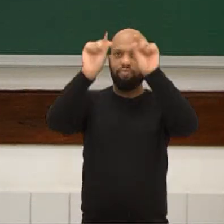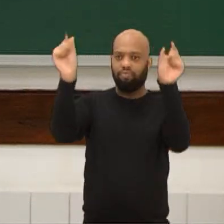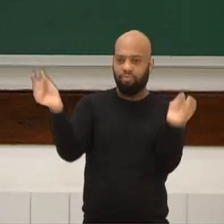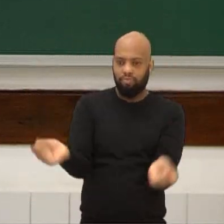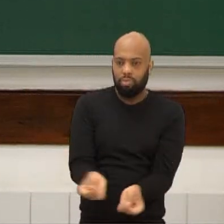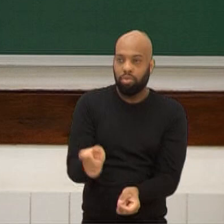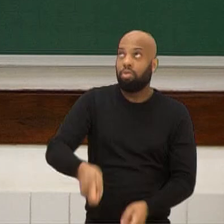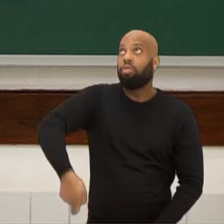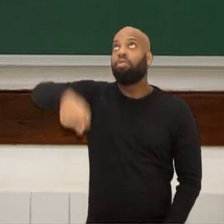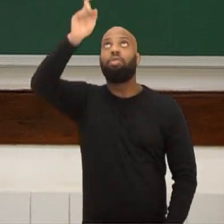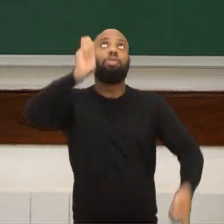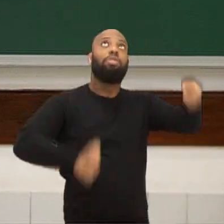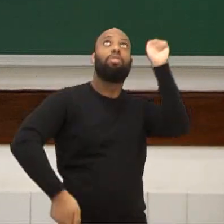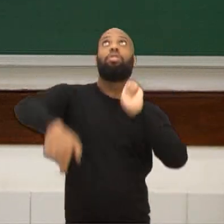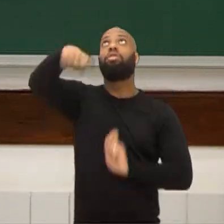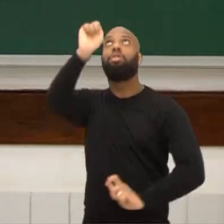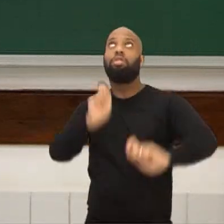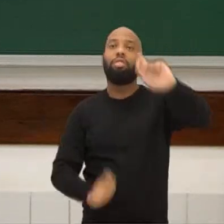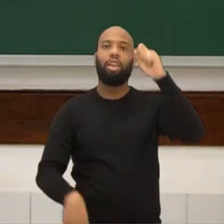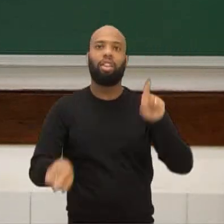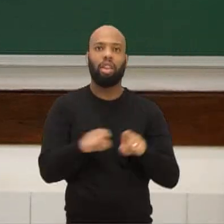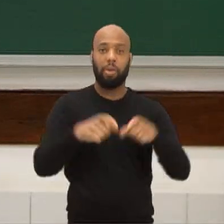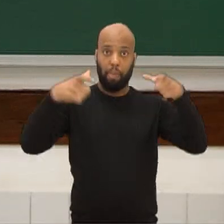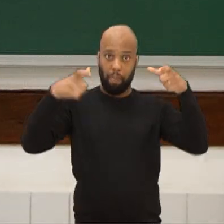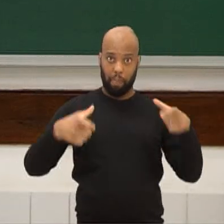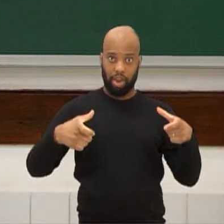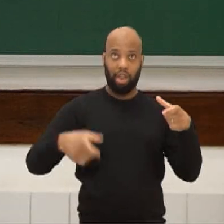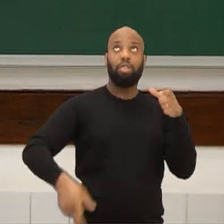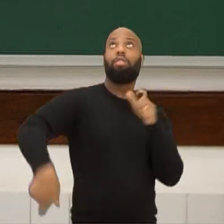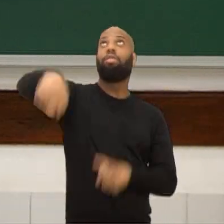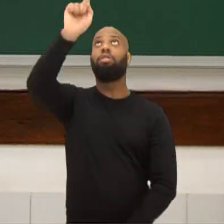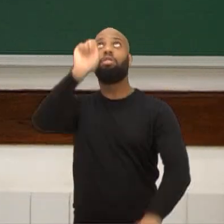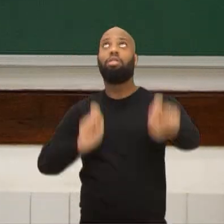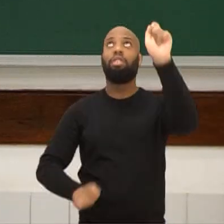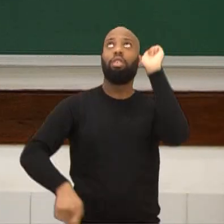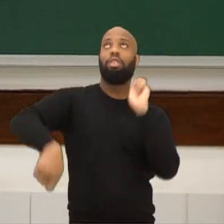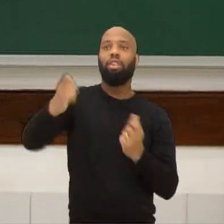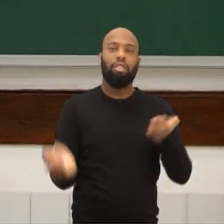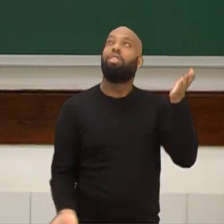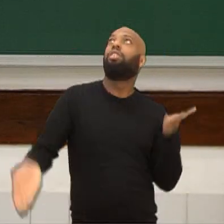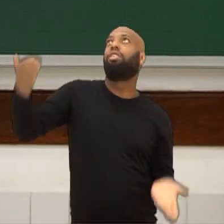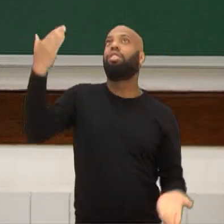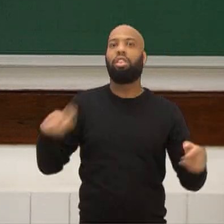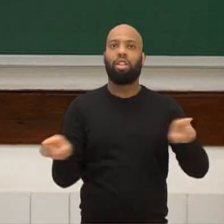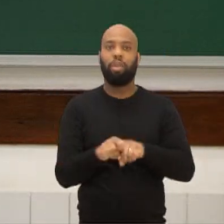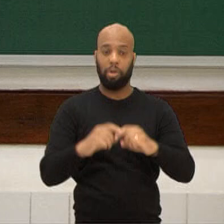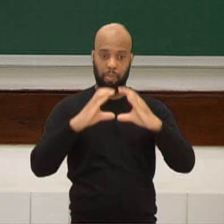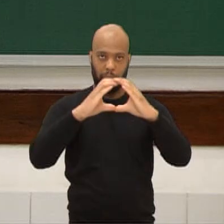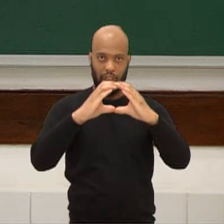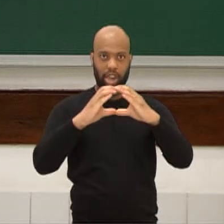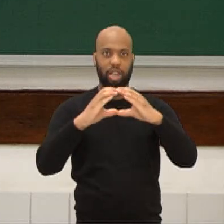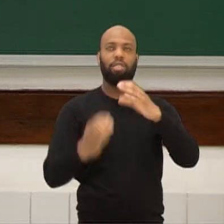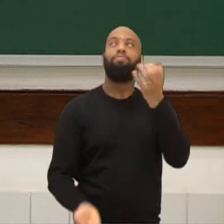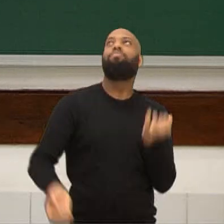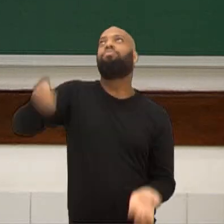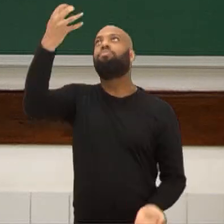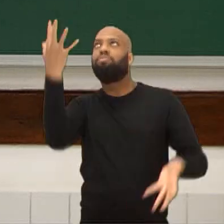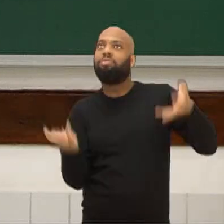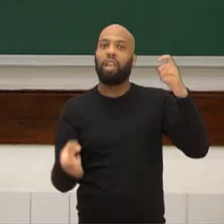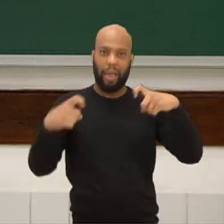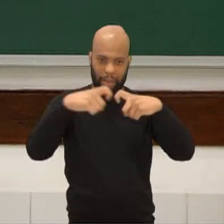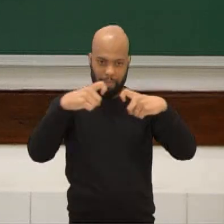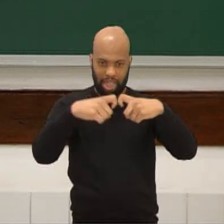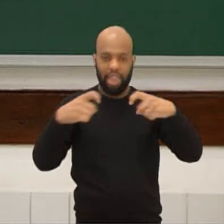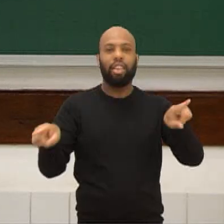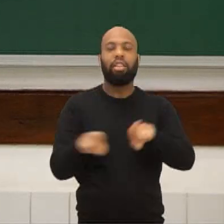fazer com pratos, você pode fazer com outros materiais, bolinha de tênis, meia, né?